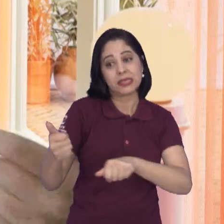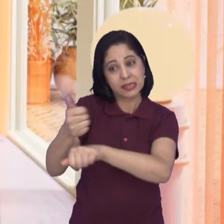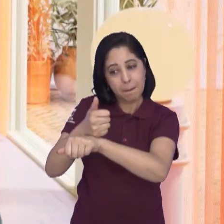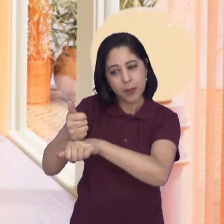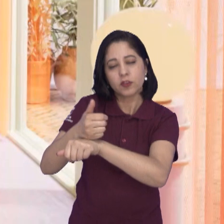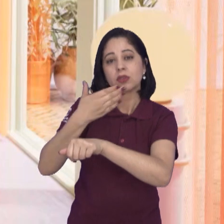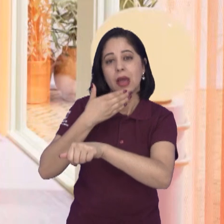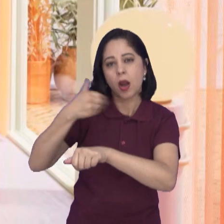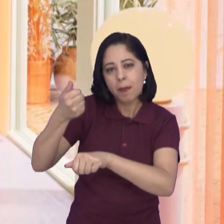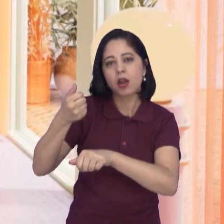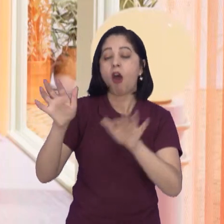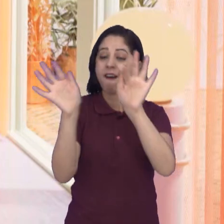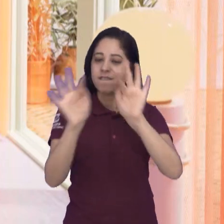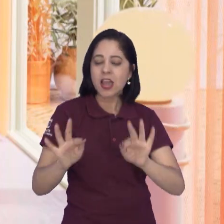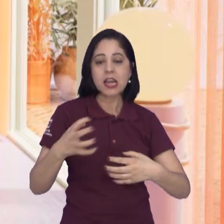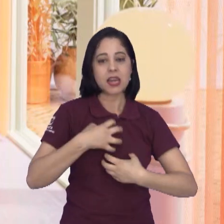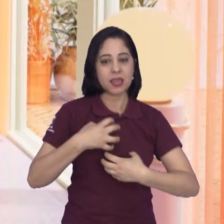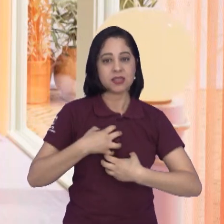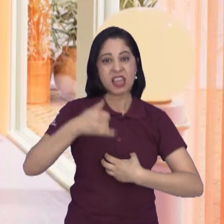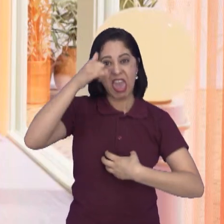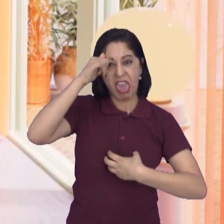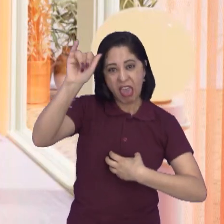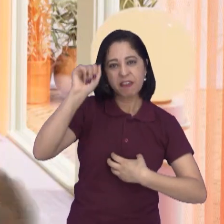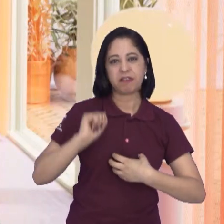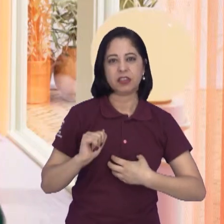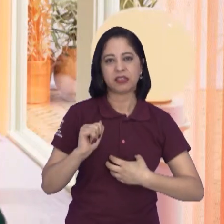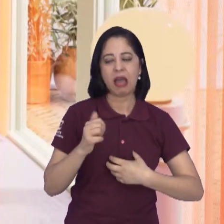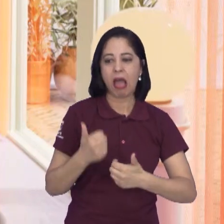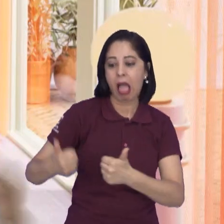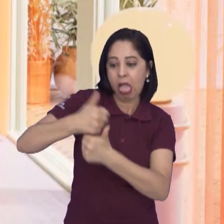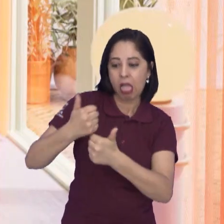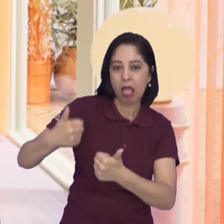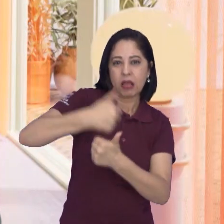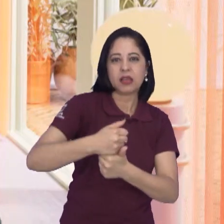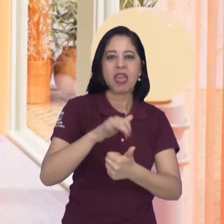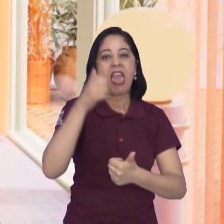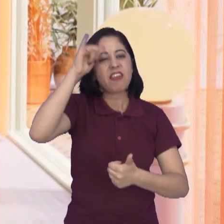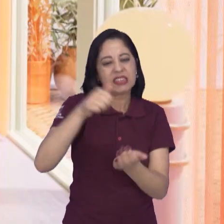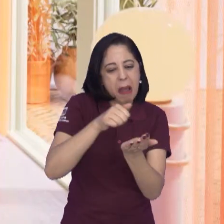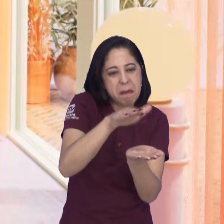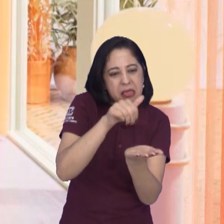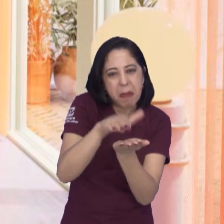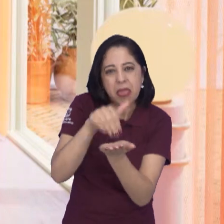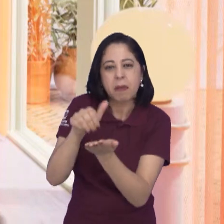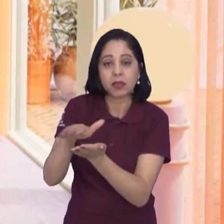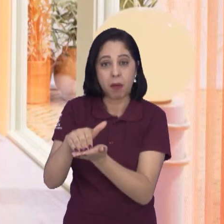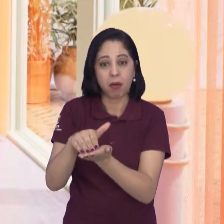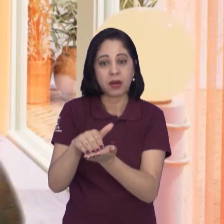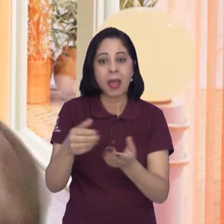melhores, mais motivados, evitar a rotatividade, né? Empresas que têm como valor, né, essa equidade